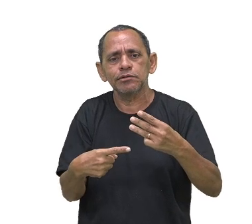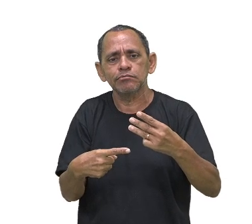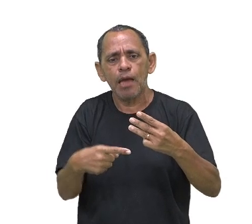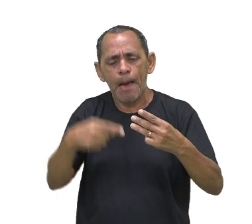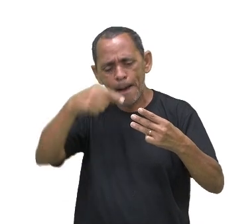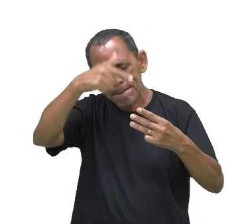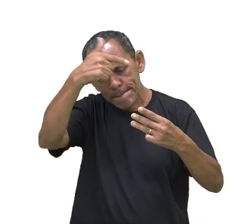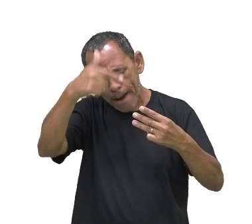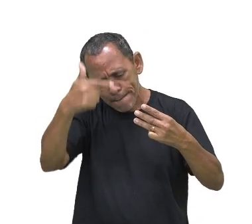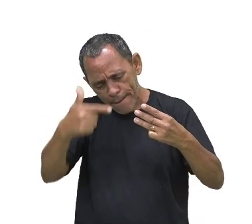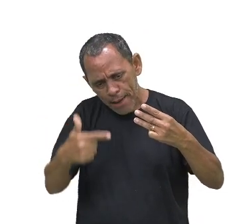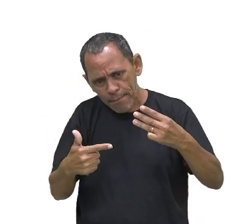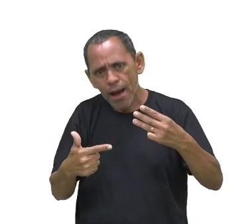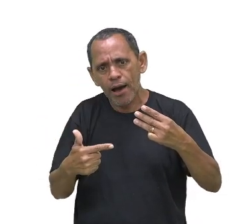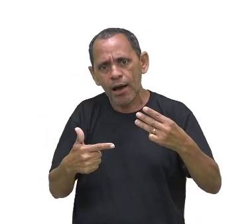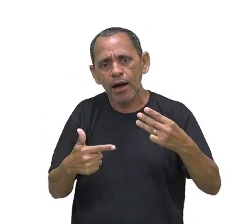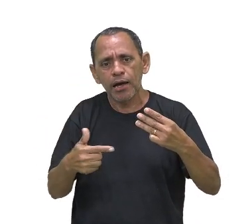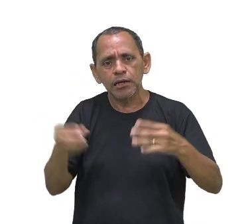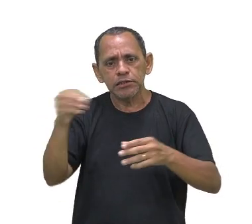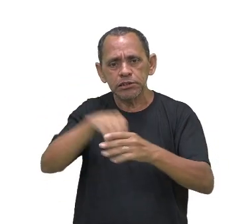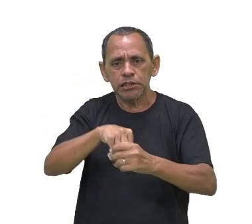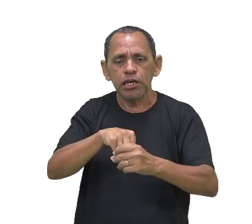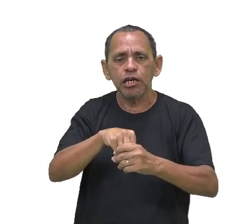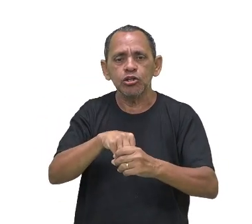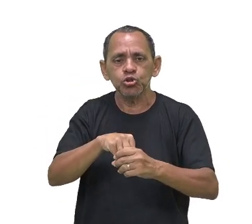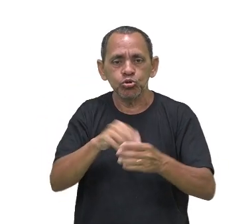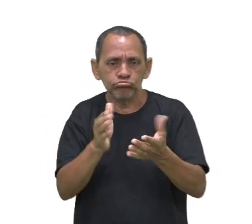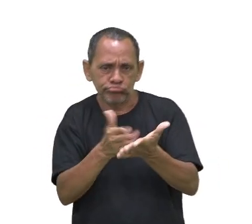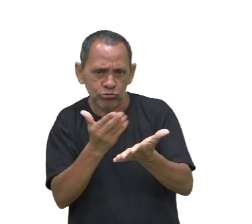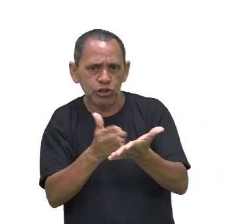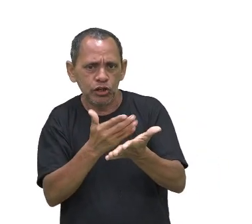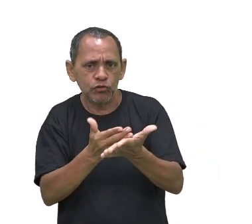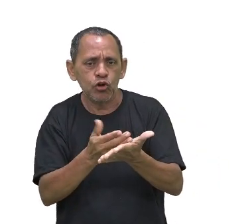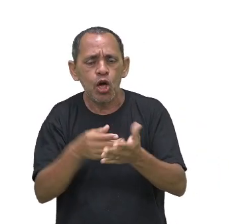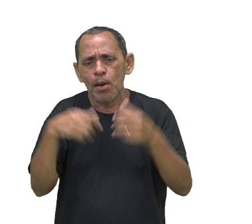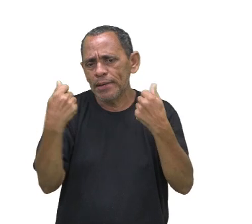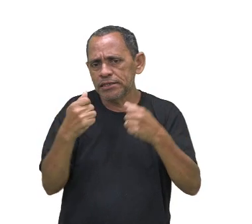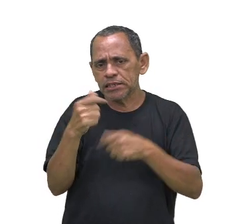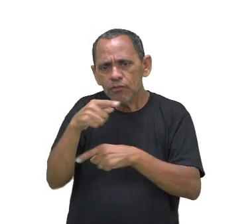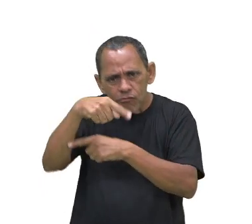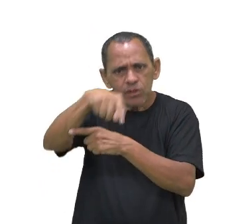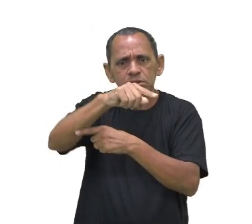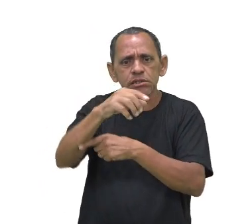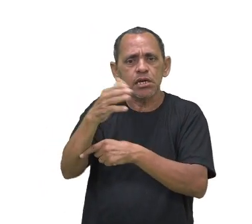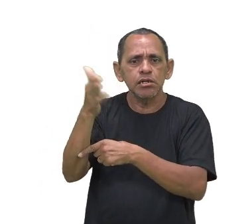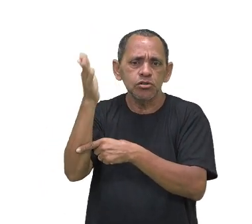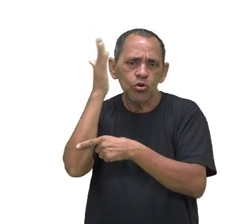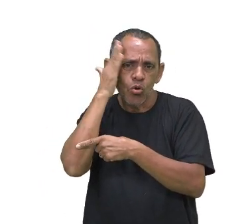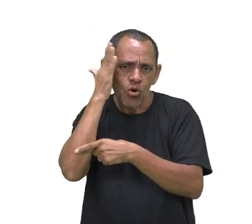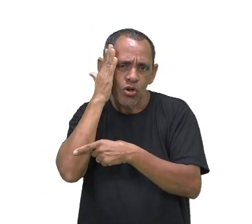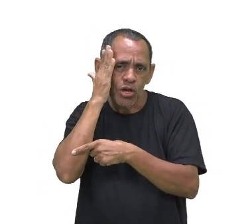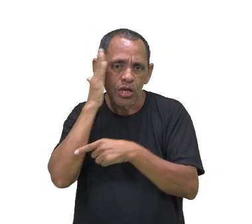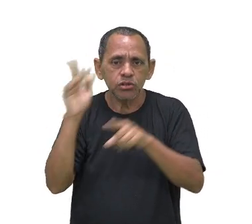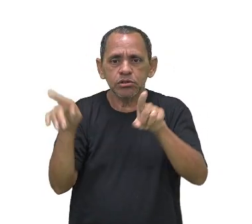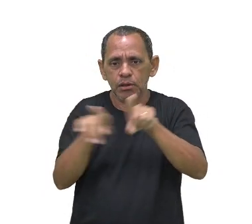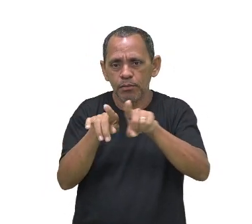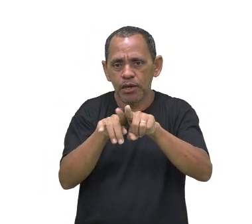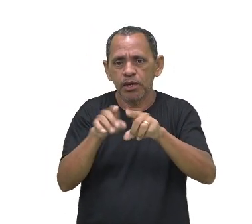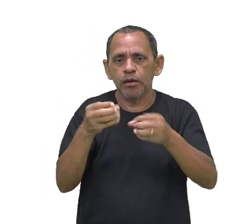que isso seja compreendido para vocês, porque Caio Prado Júnior vai ficar, digamos